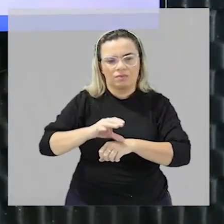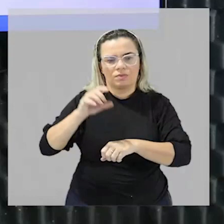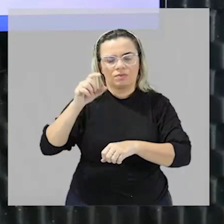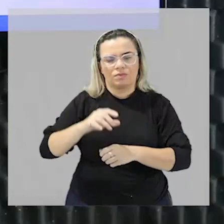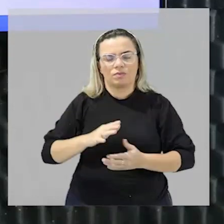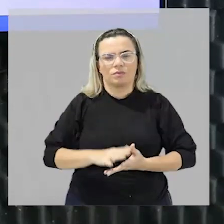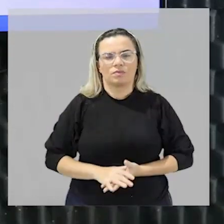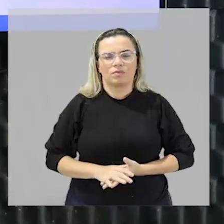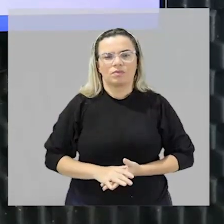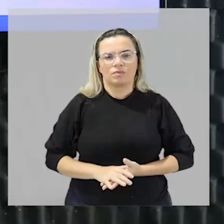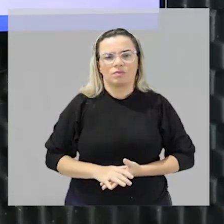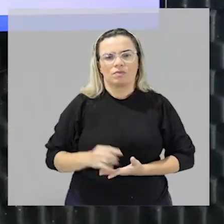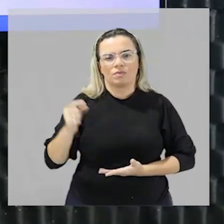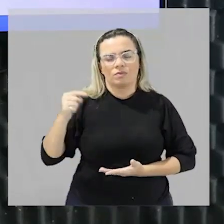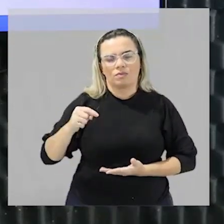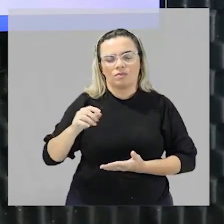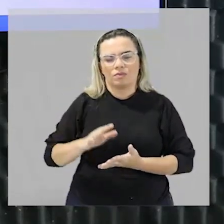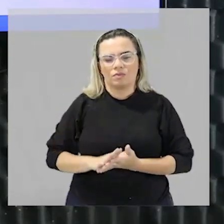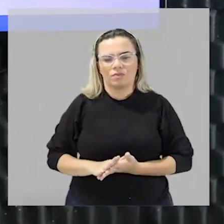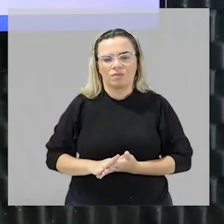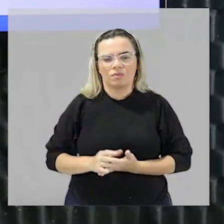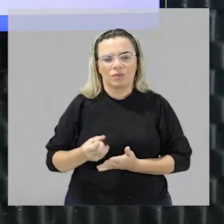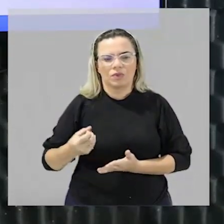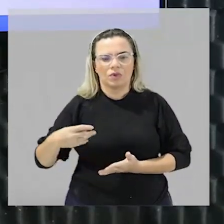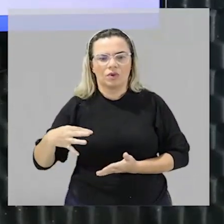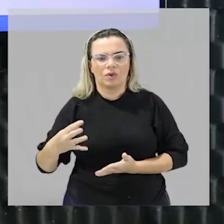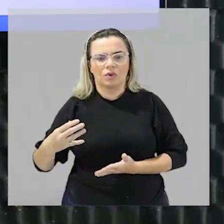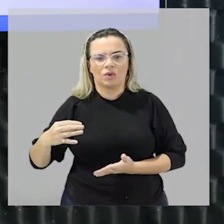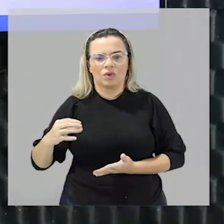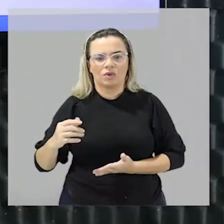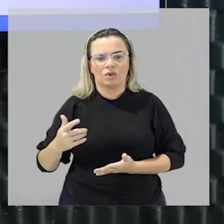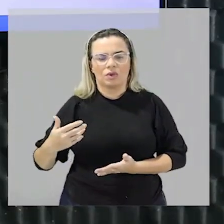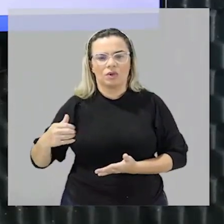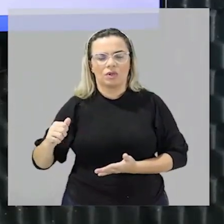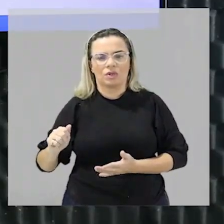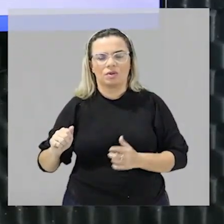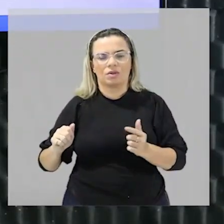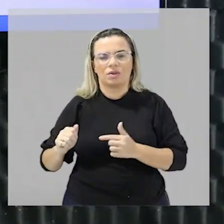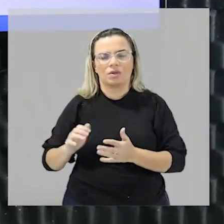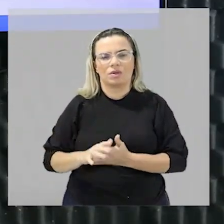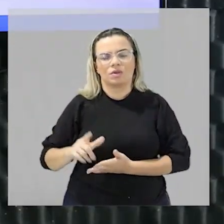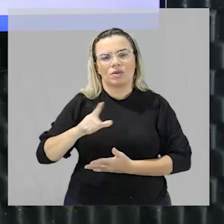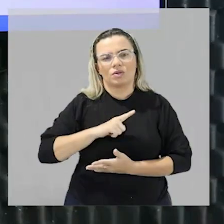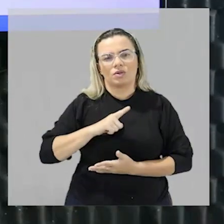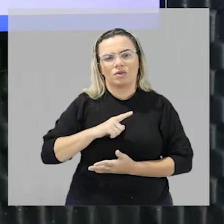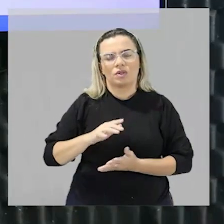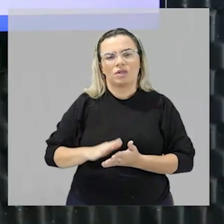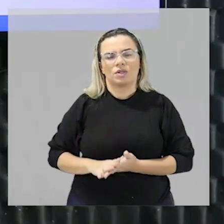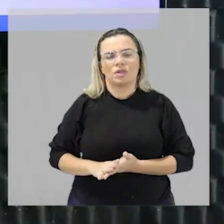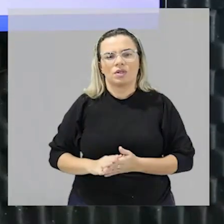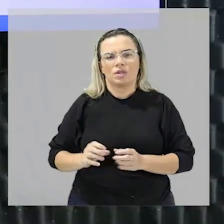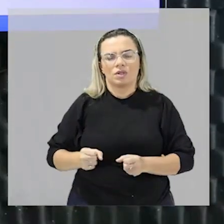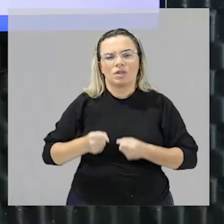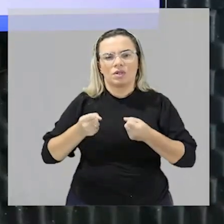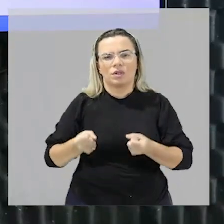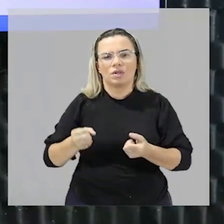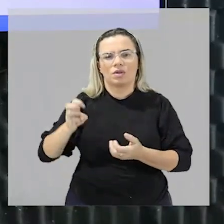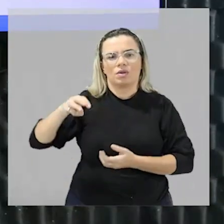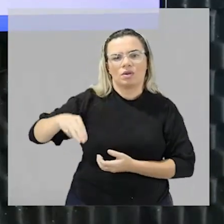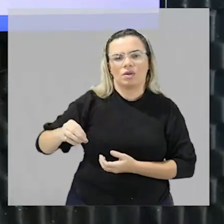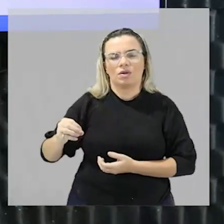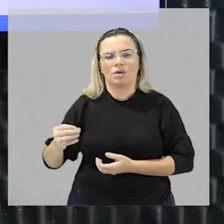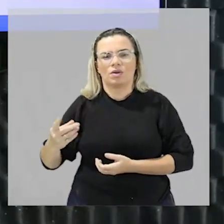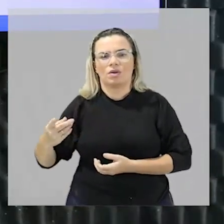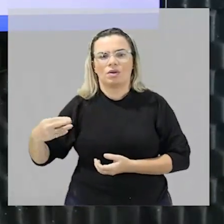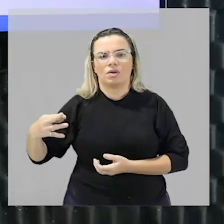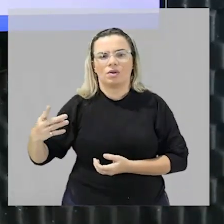constitucional. Por mais que essa Constituição fosse outorgada, por mais que ela tivesse o poder moderador, por mais que